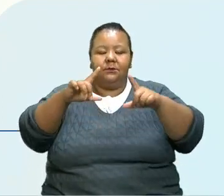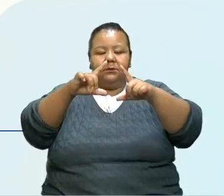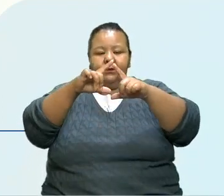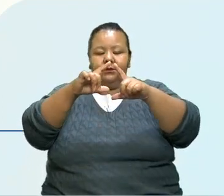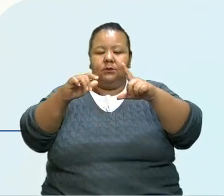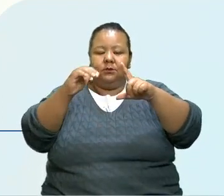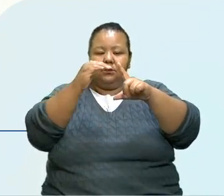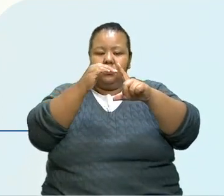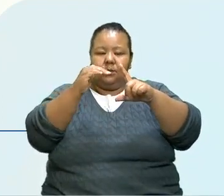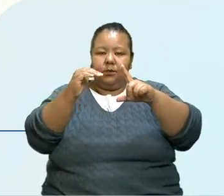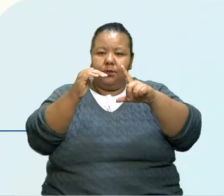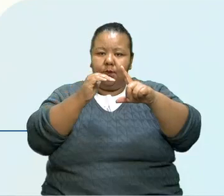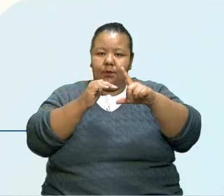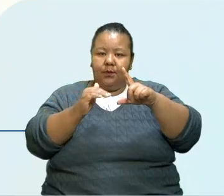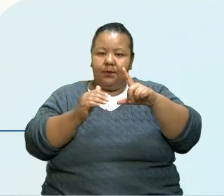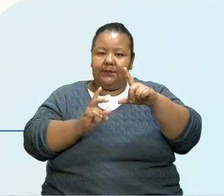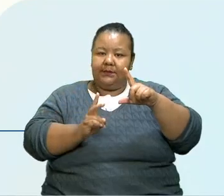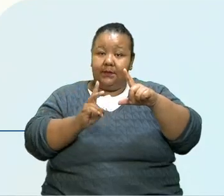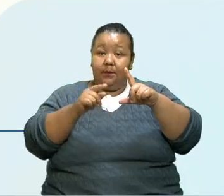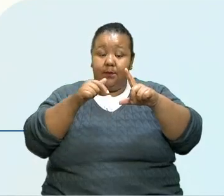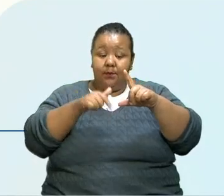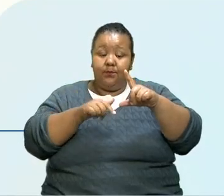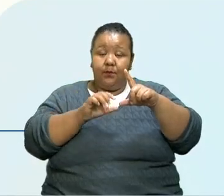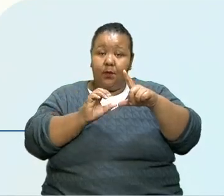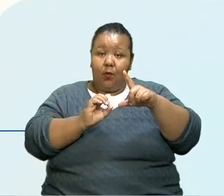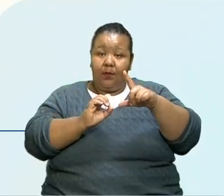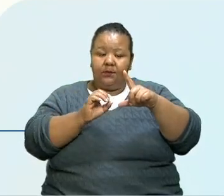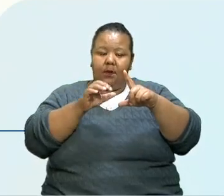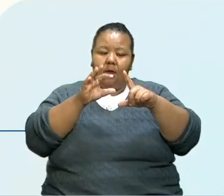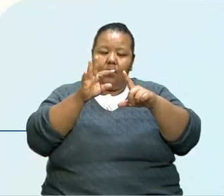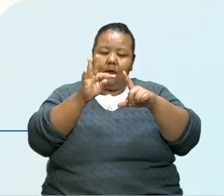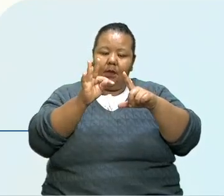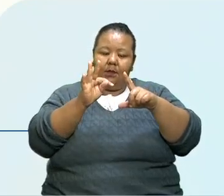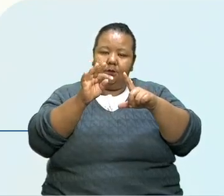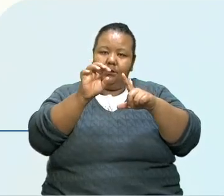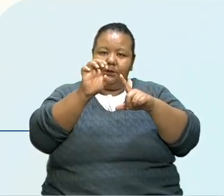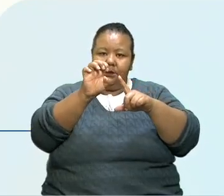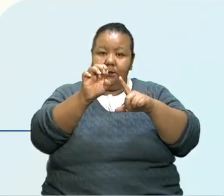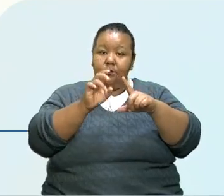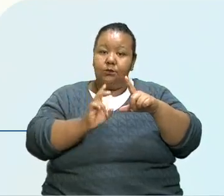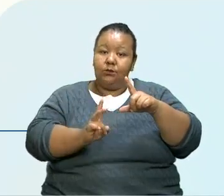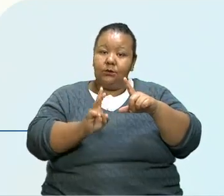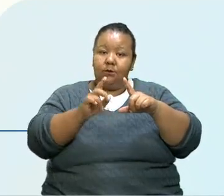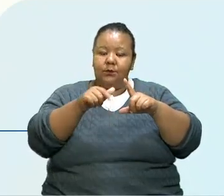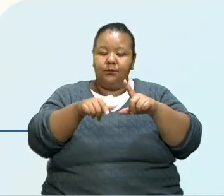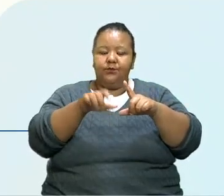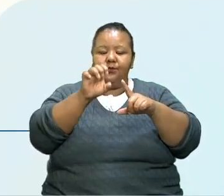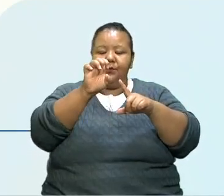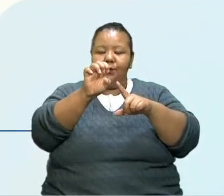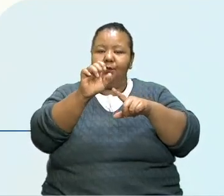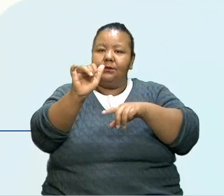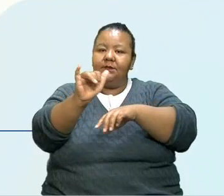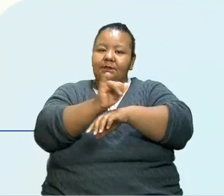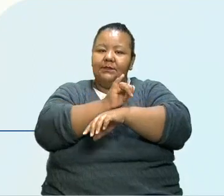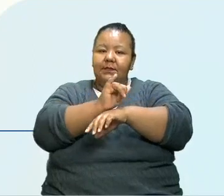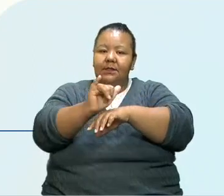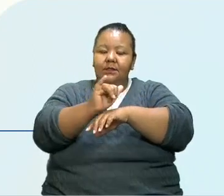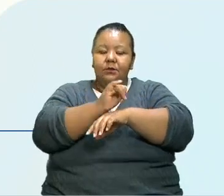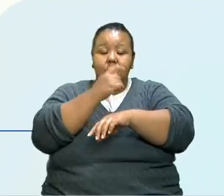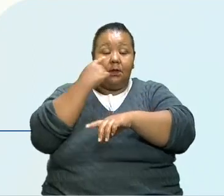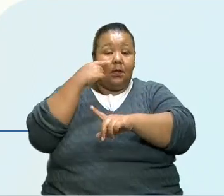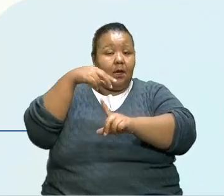os meus níveis de planejamento: operacional, tático e o estratégico. O estratégico, ele veio e